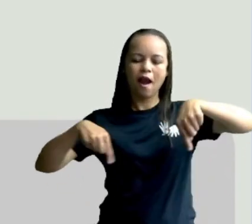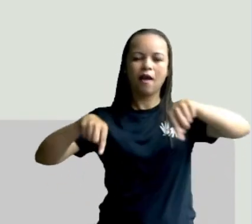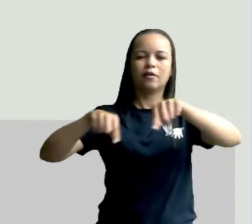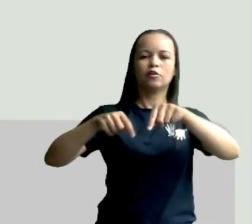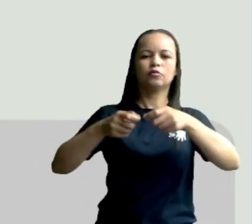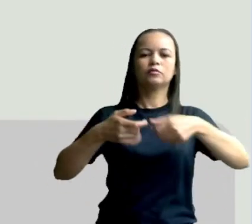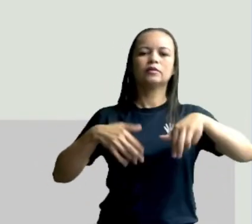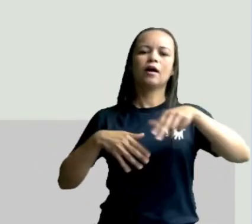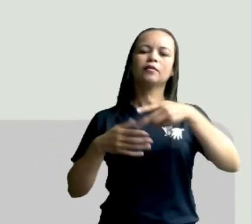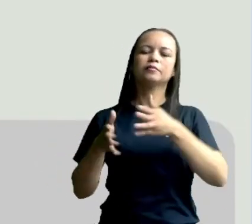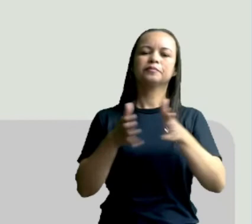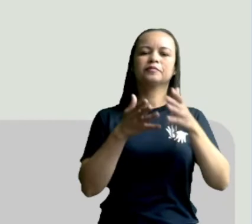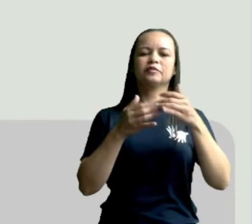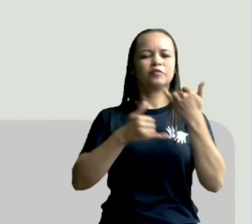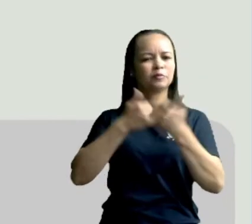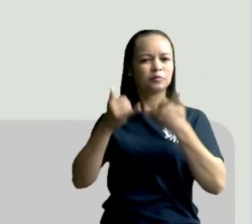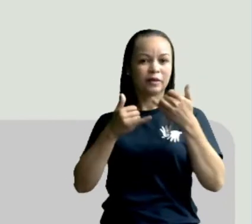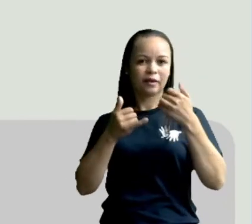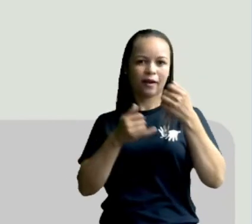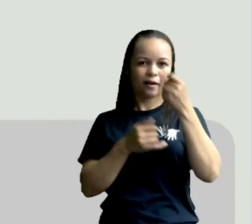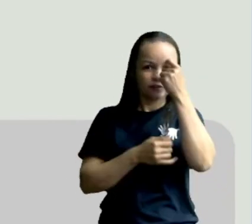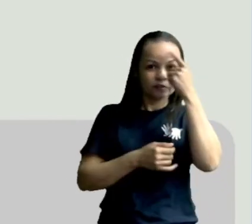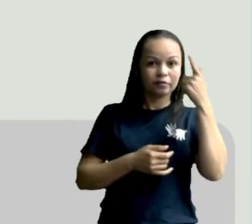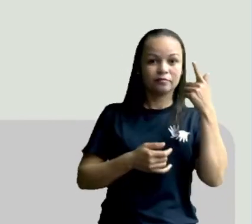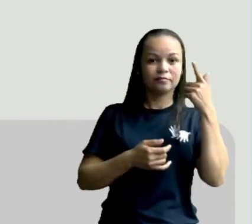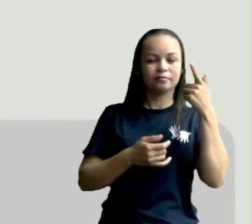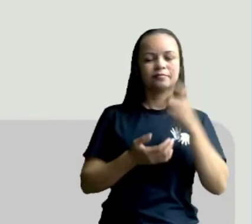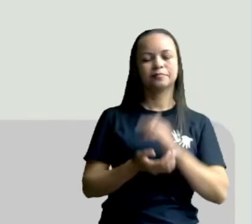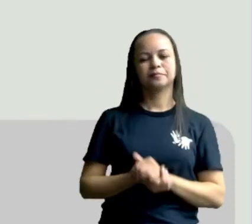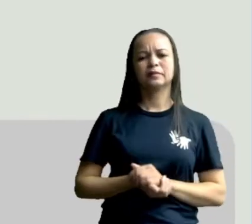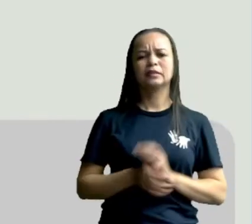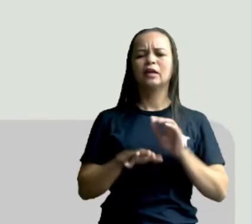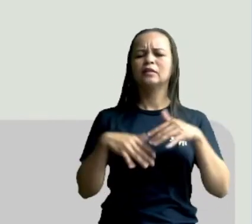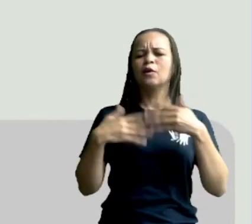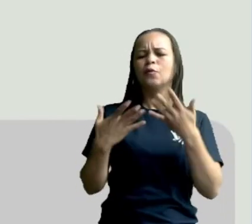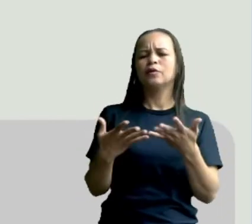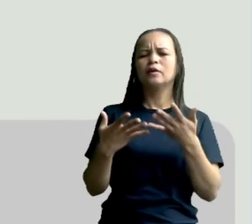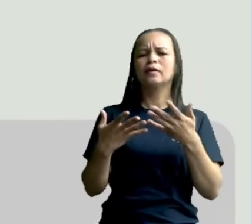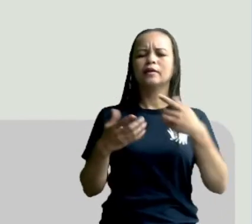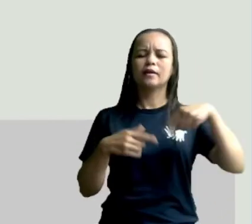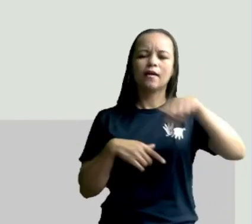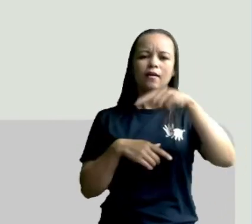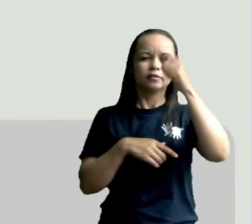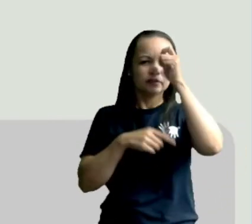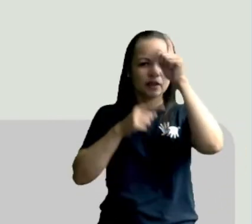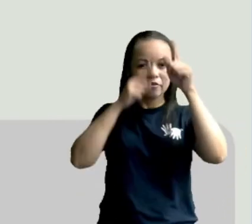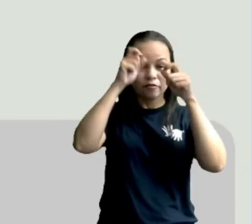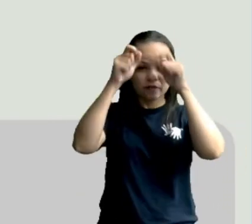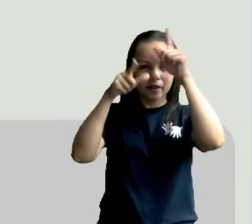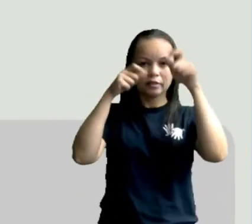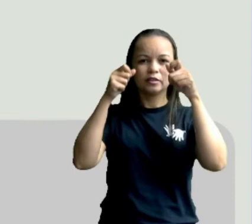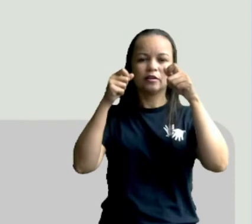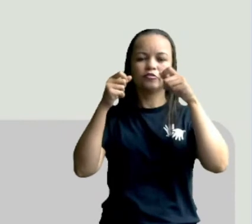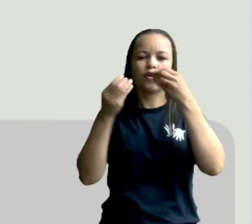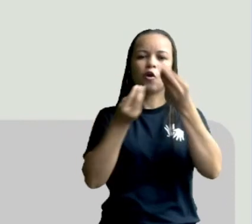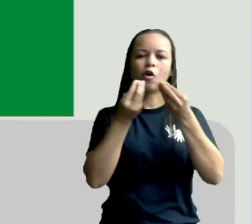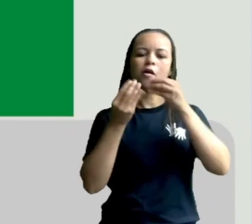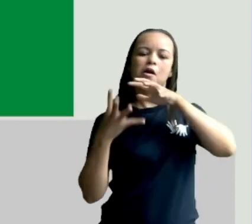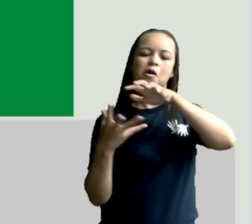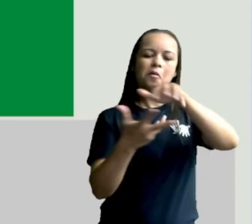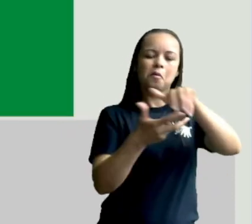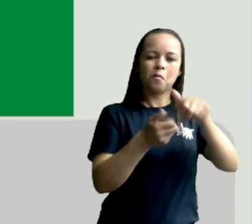aí. Vamos brincar de inventar? E então, que elas inventem as formas de um mundo novo.